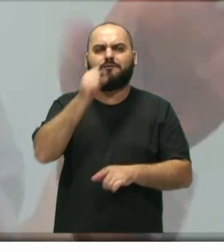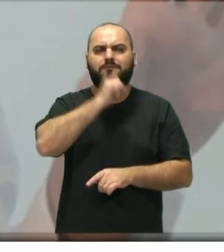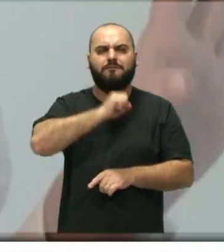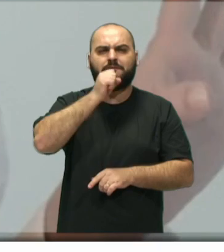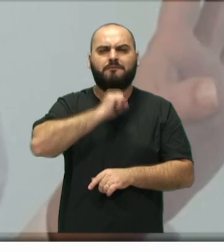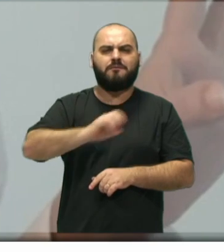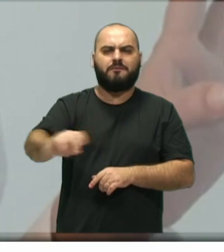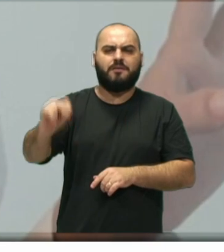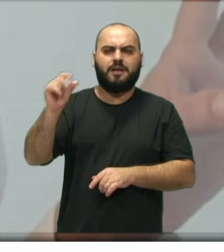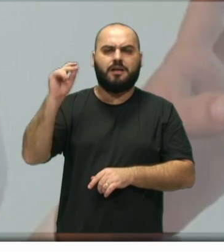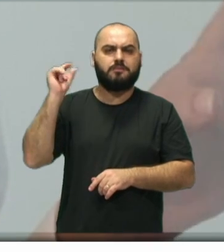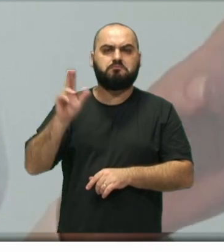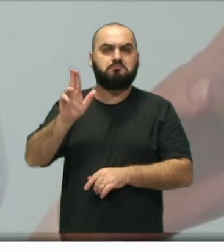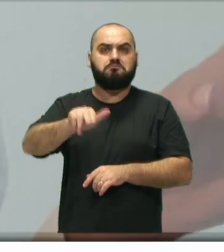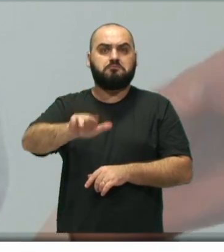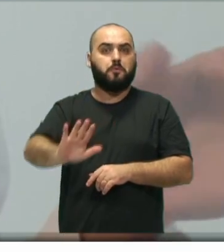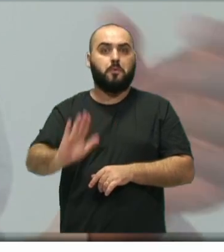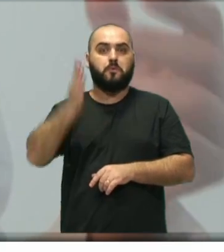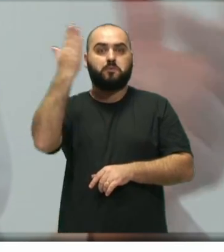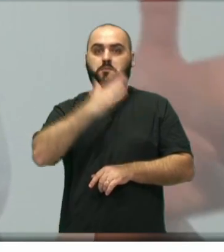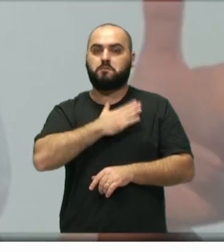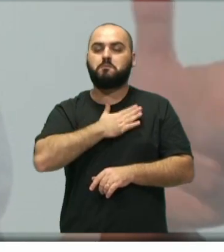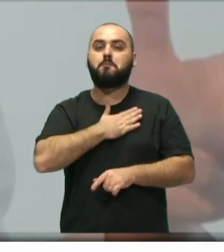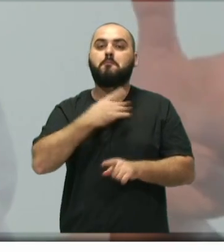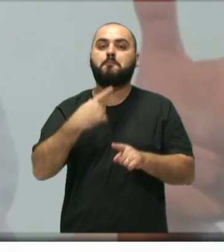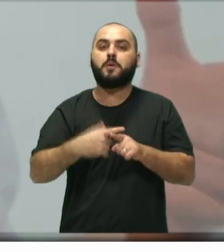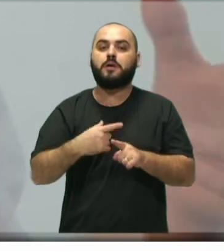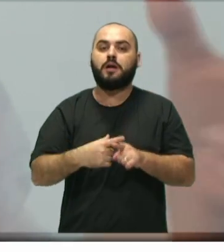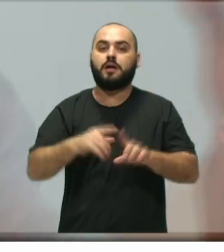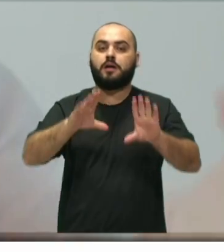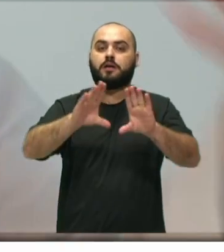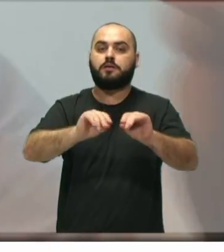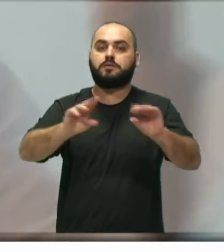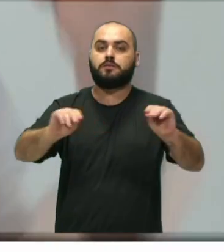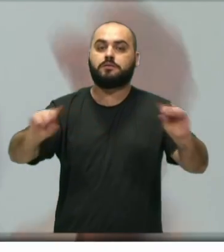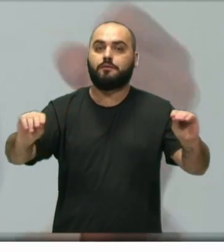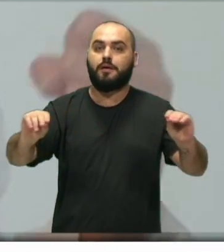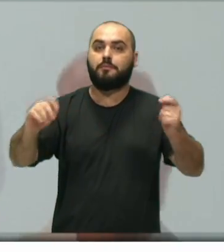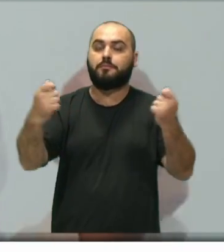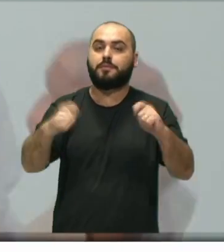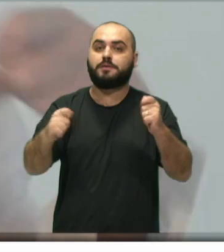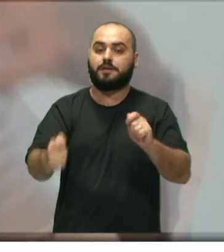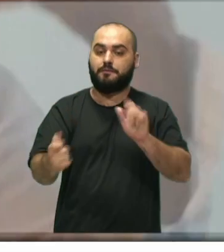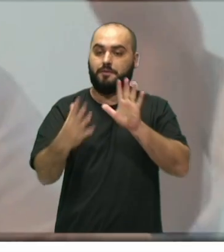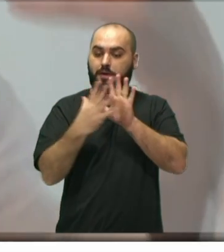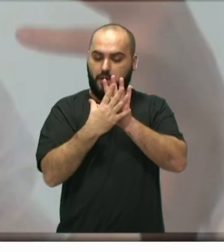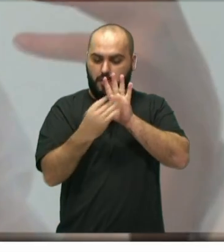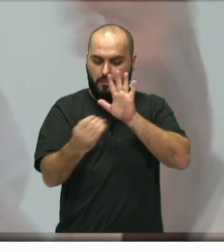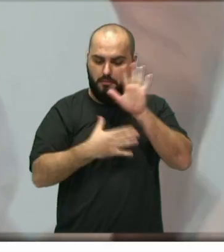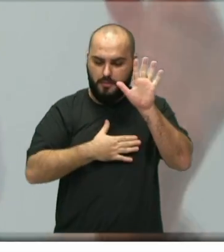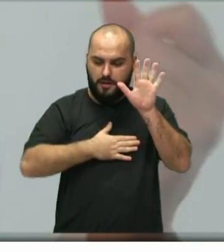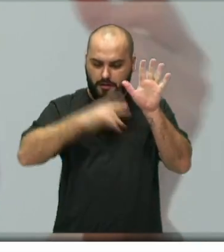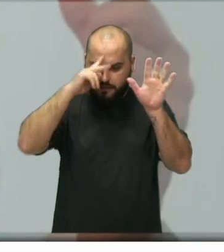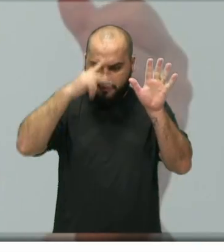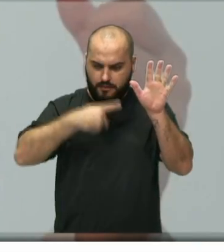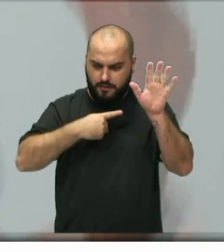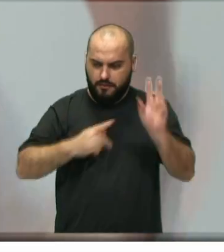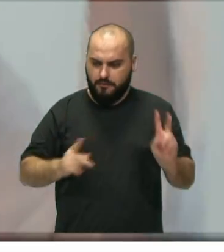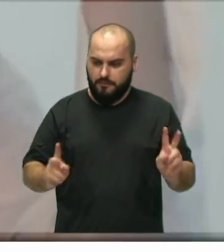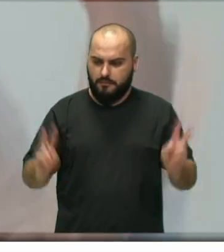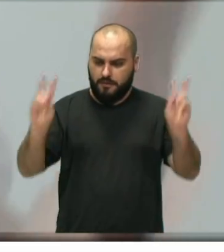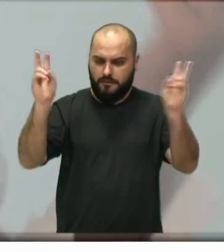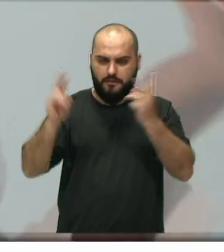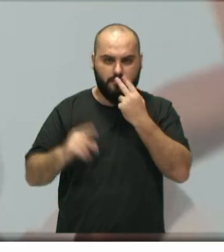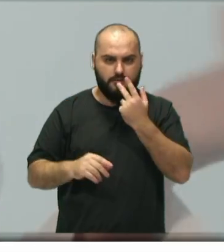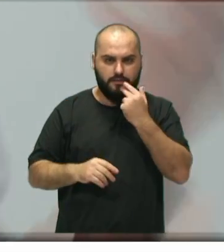Isso não acontecia comigo porque ele tinha que ter mais a ver com a minha personalidade, com os meus valores do que